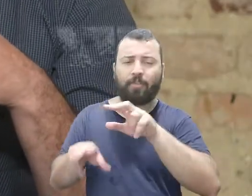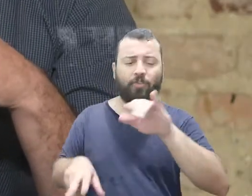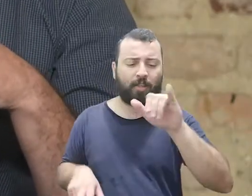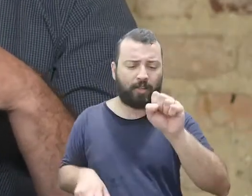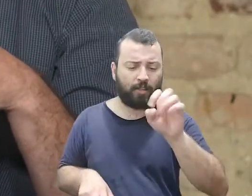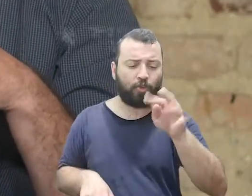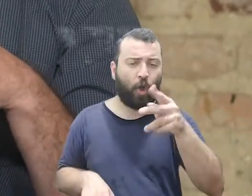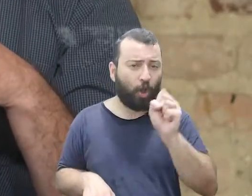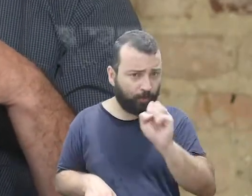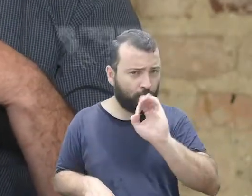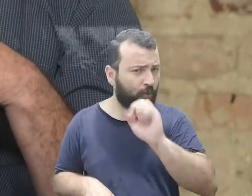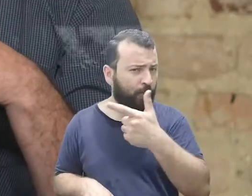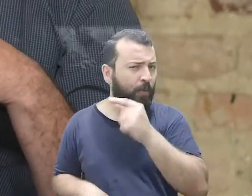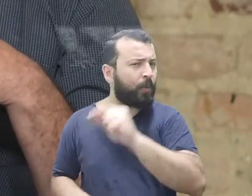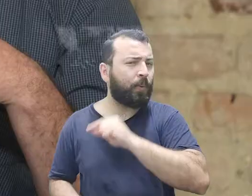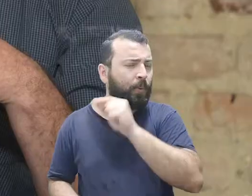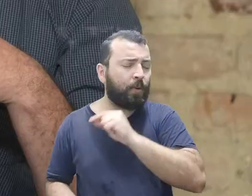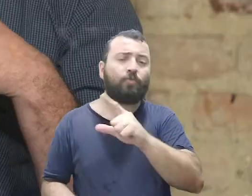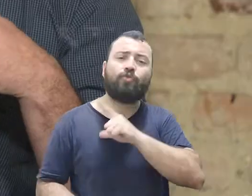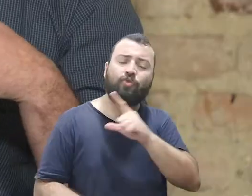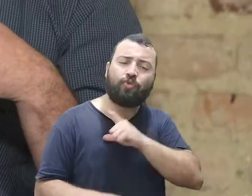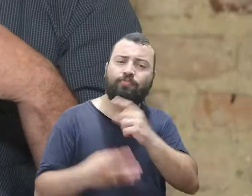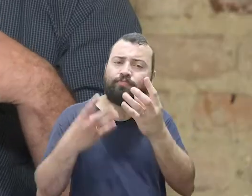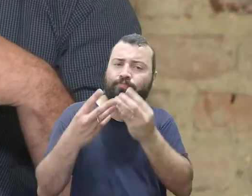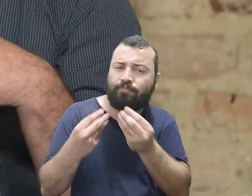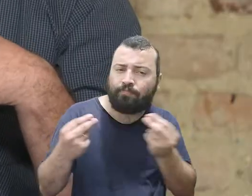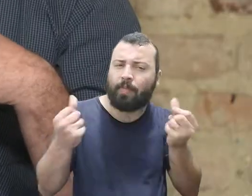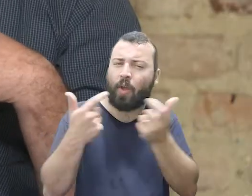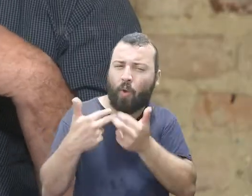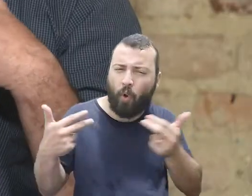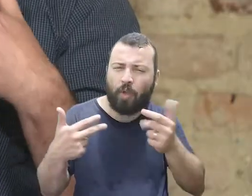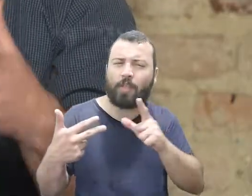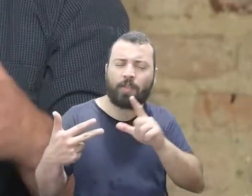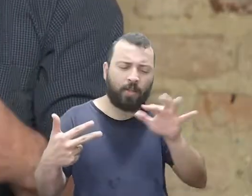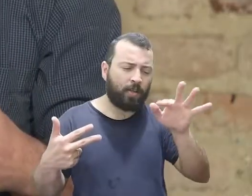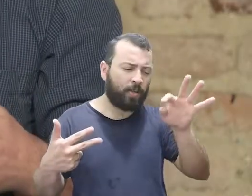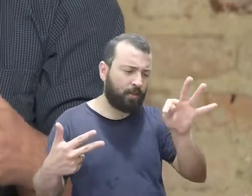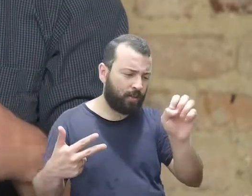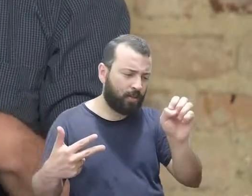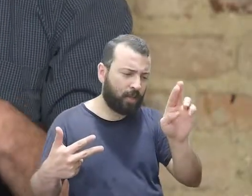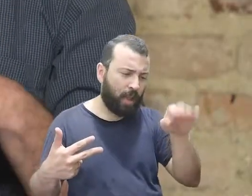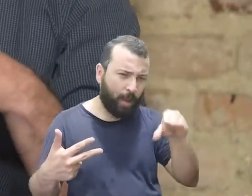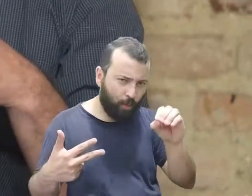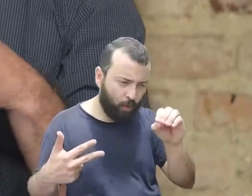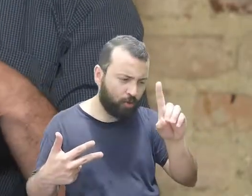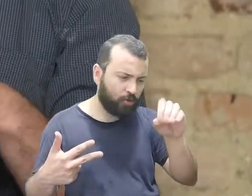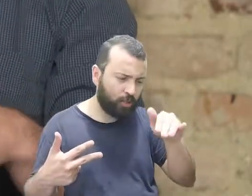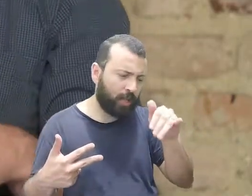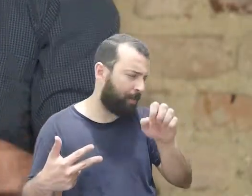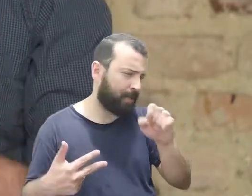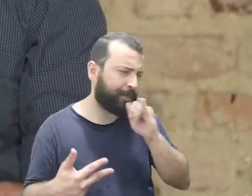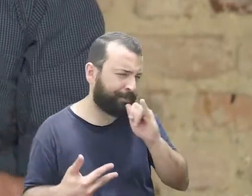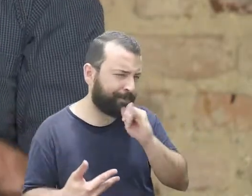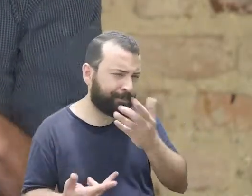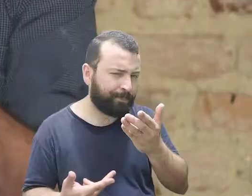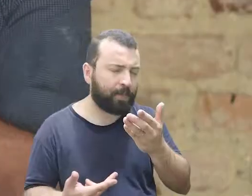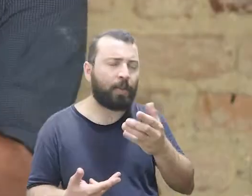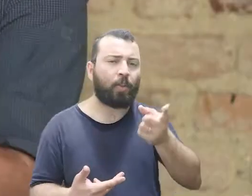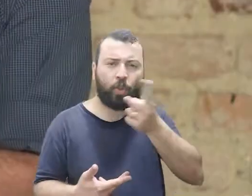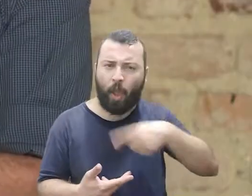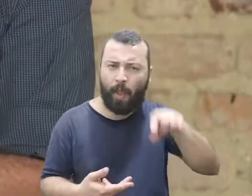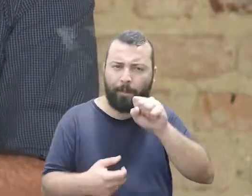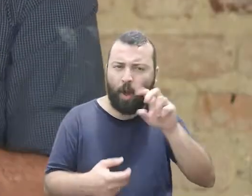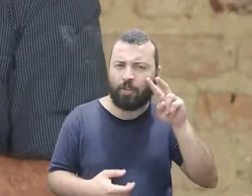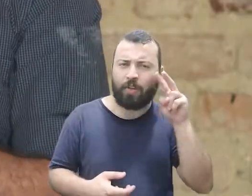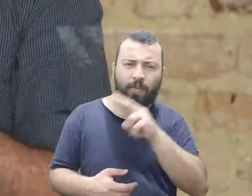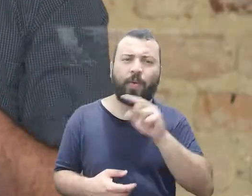de oxigênio certas propriedades termodinâmicas. Por exemplo, a gente